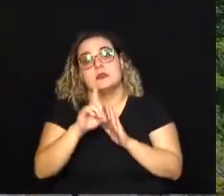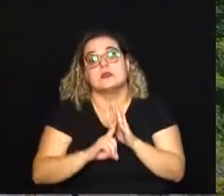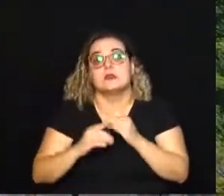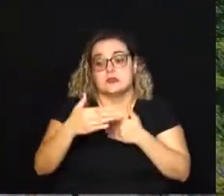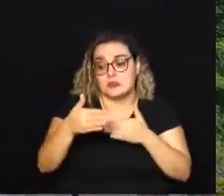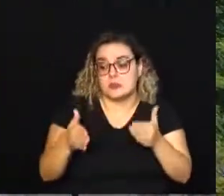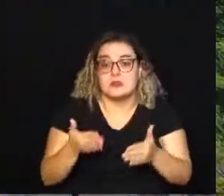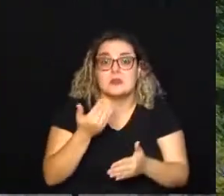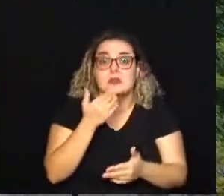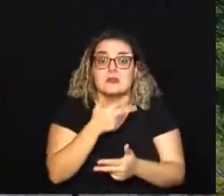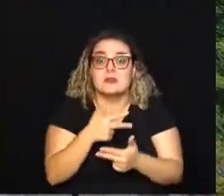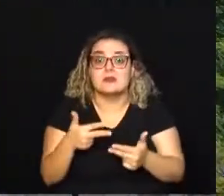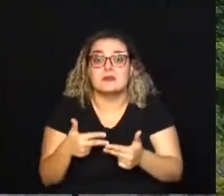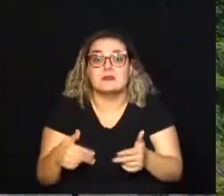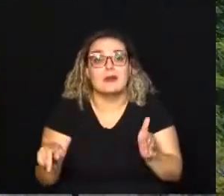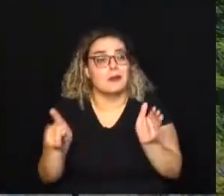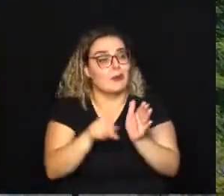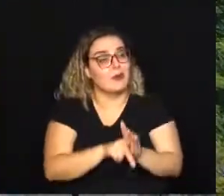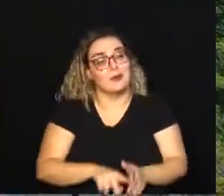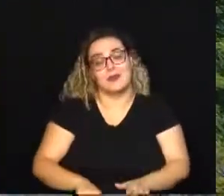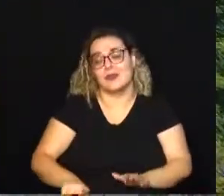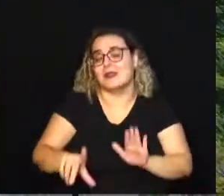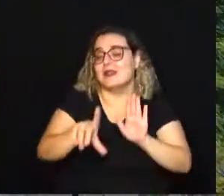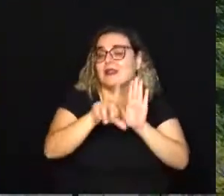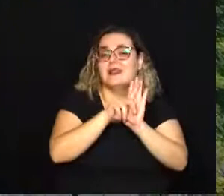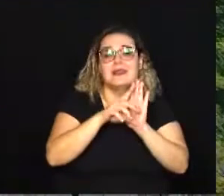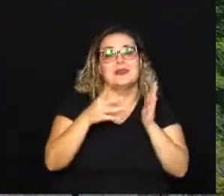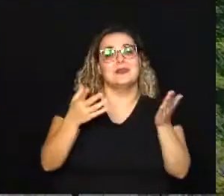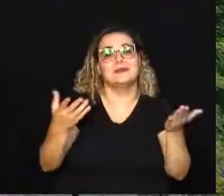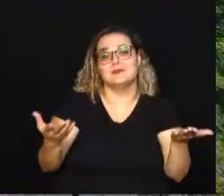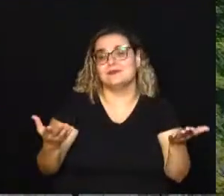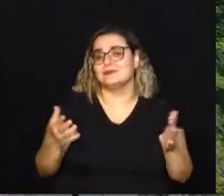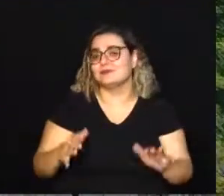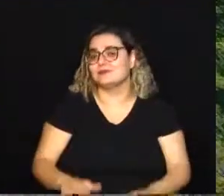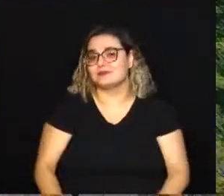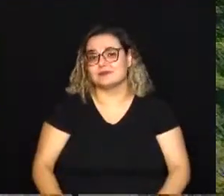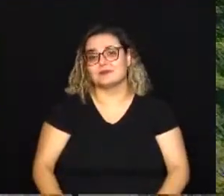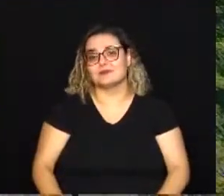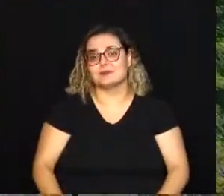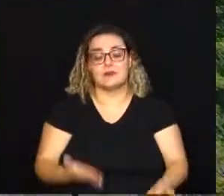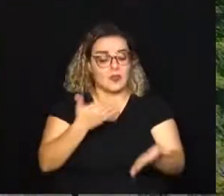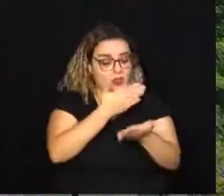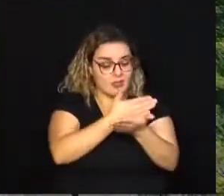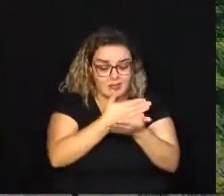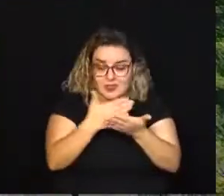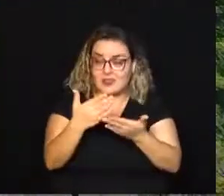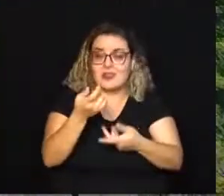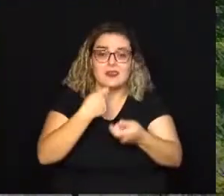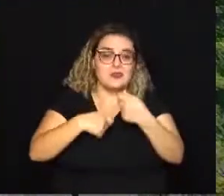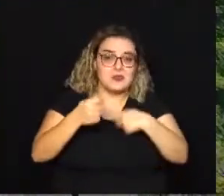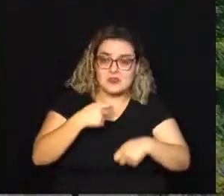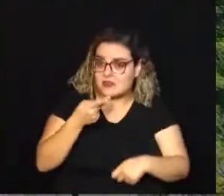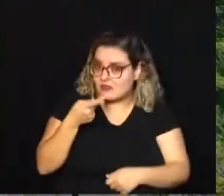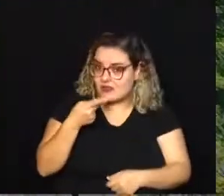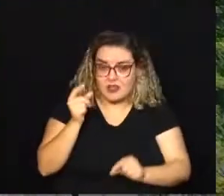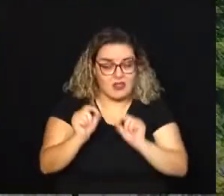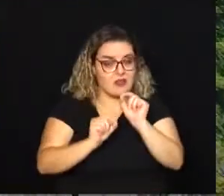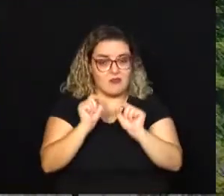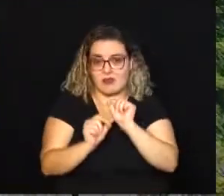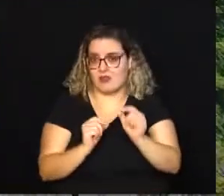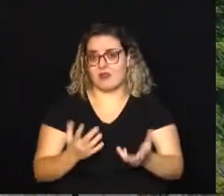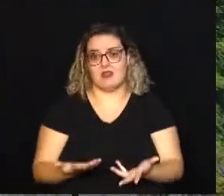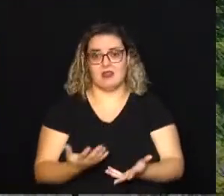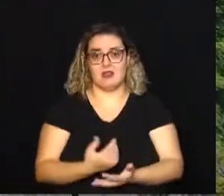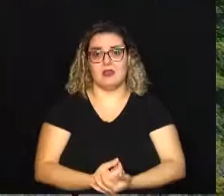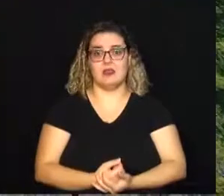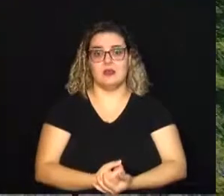alimento, que está na legislação. Porque, num determinado momento, logo de início, a administração falava que